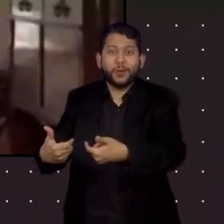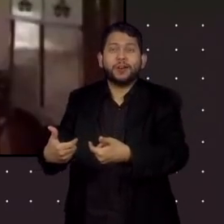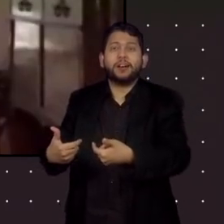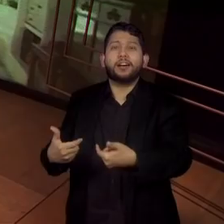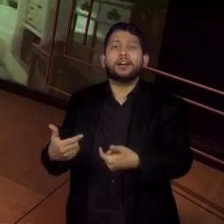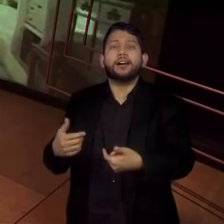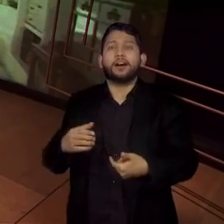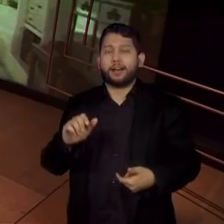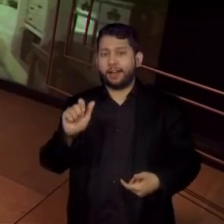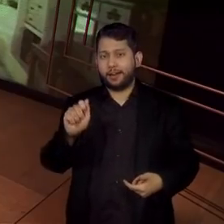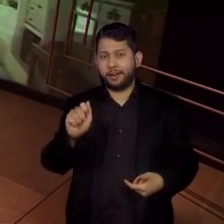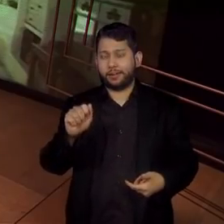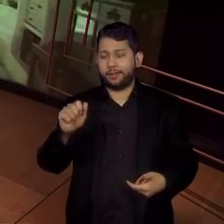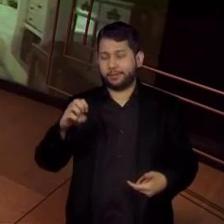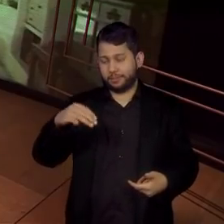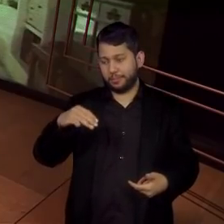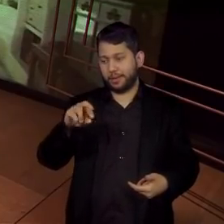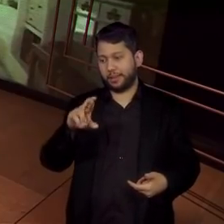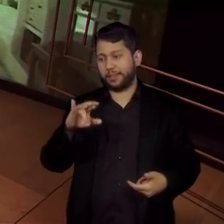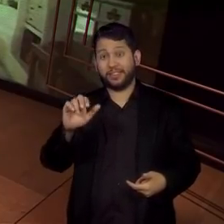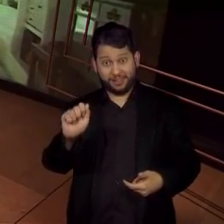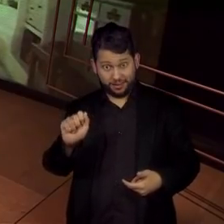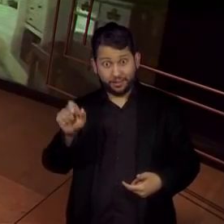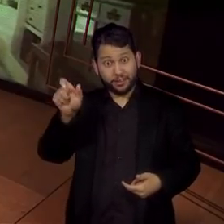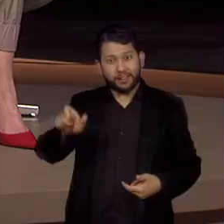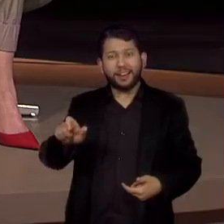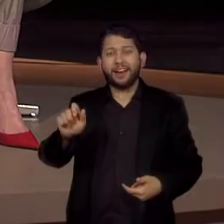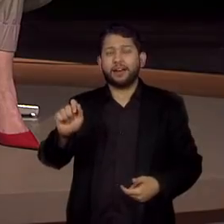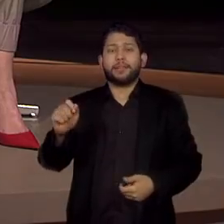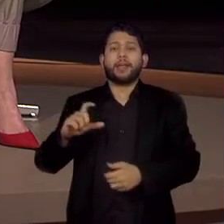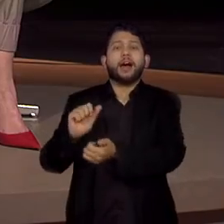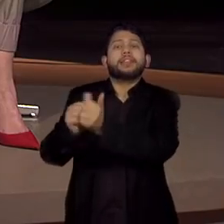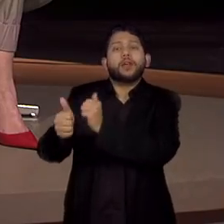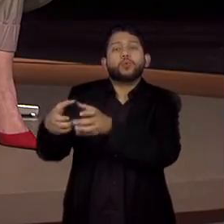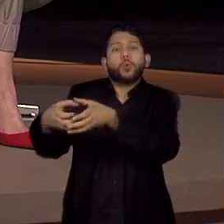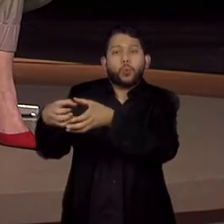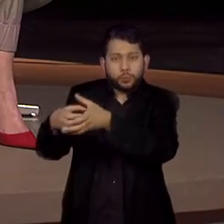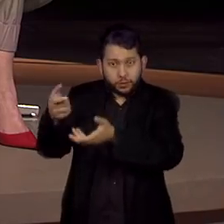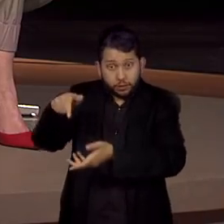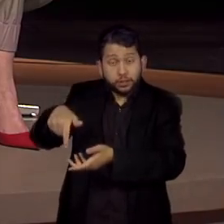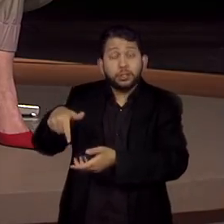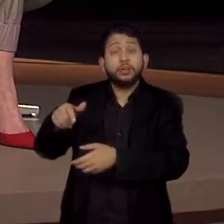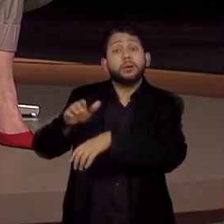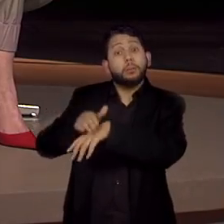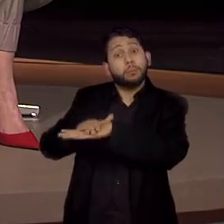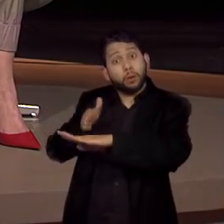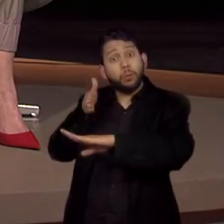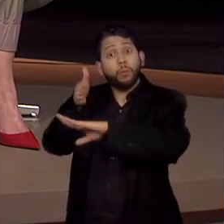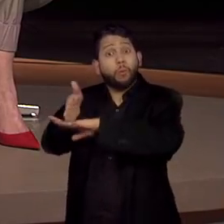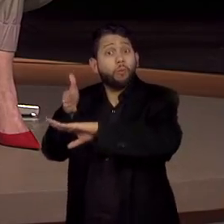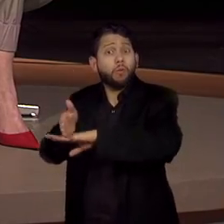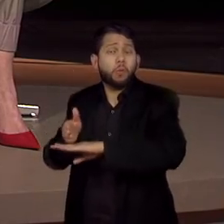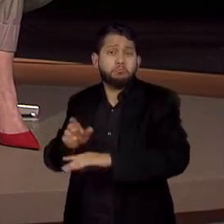na Olaria Atlético Clube. Era onde meu irmão frequentava